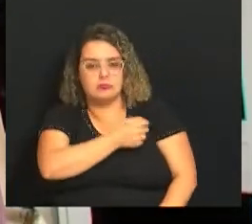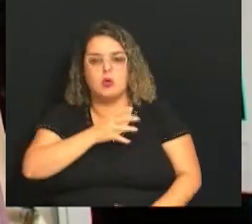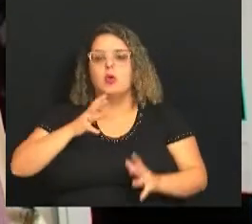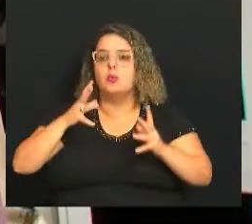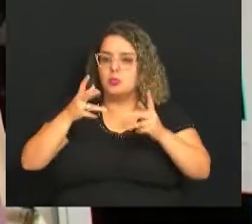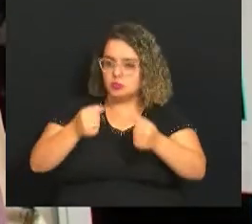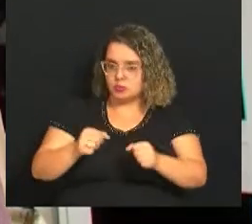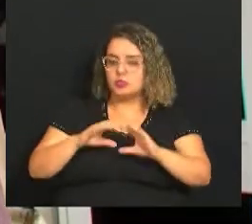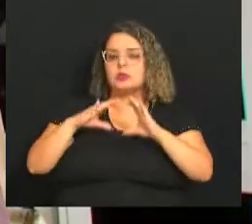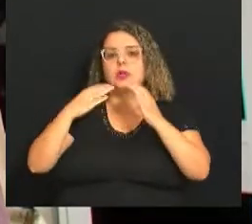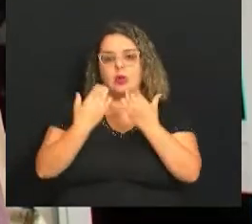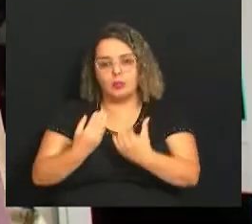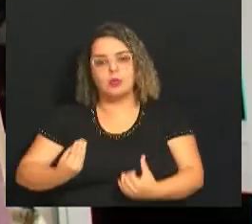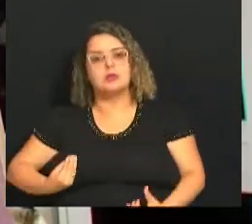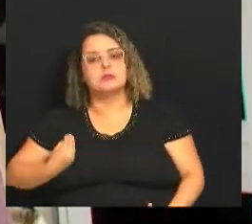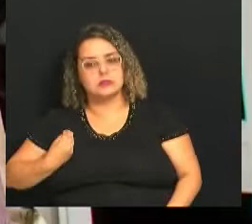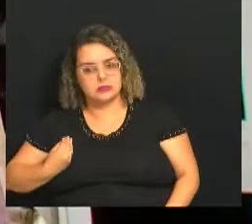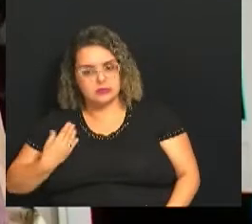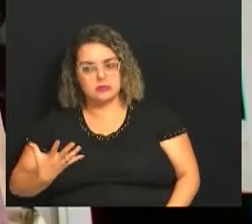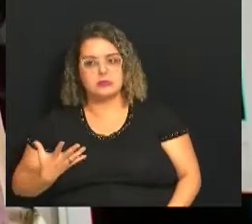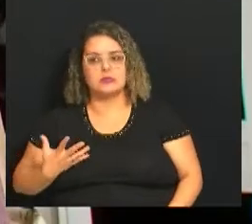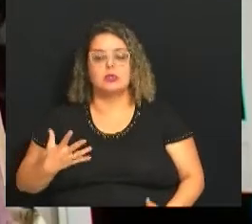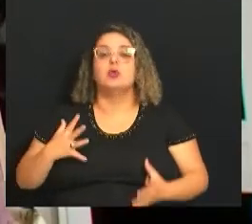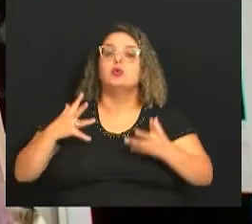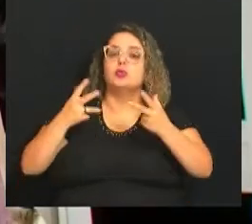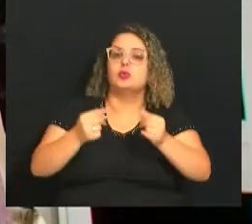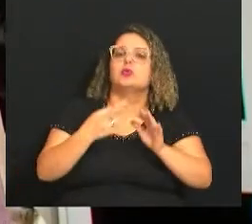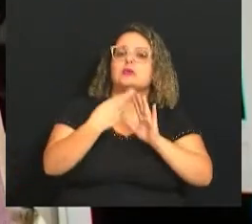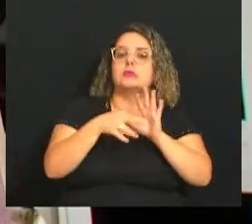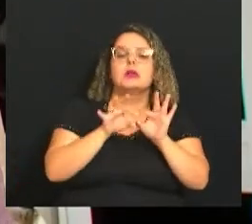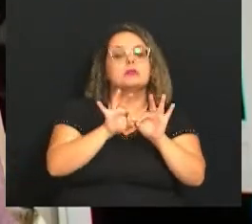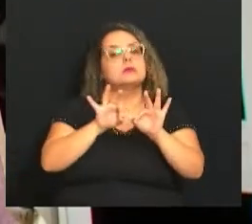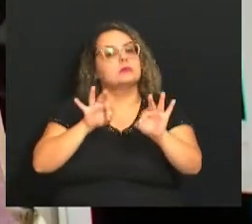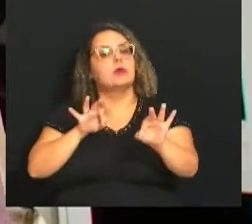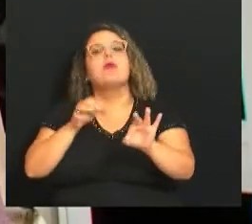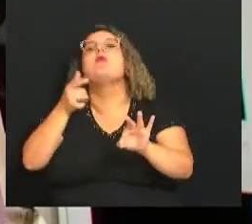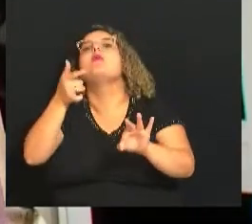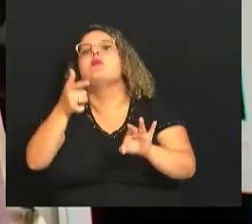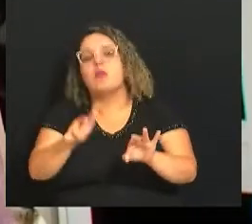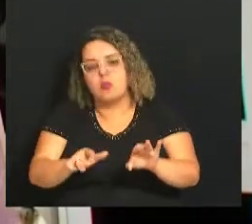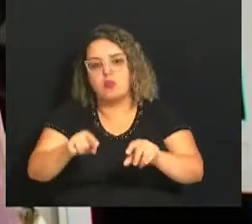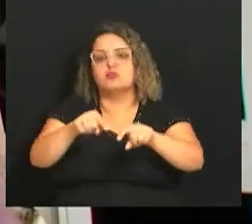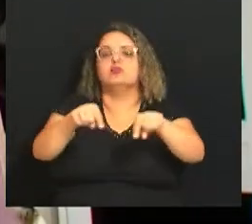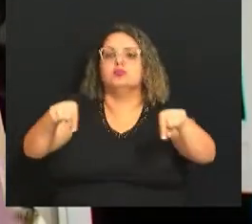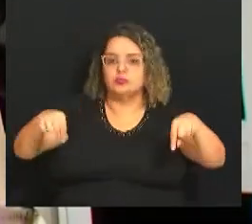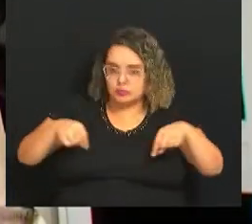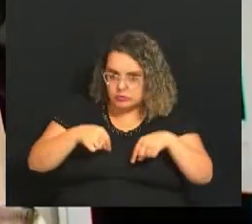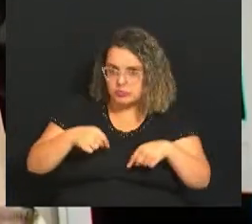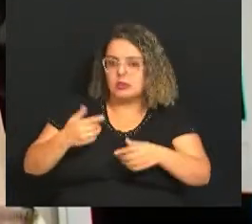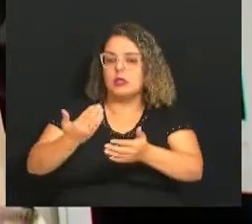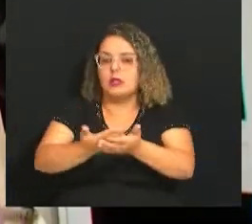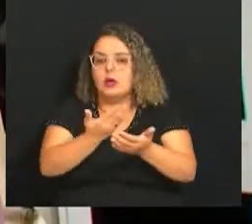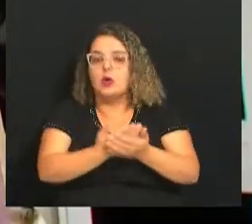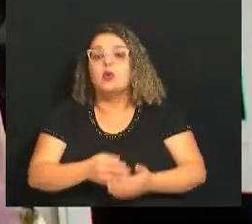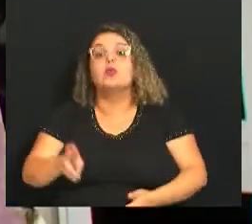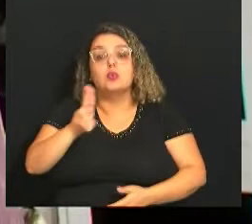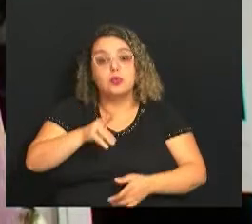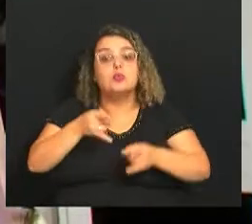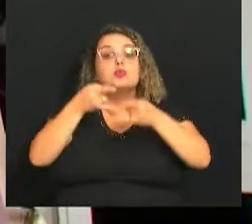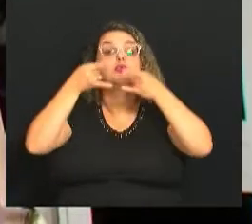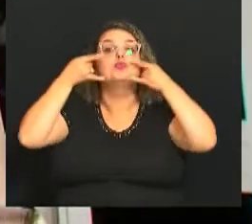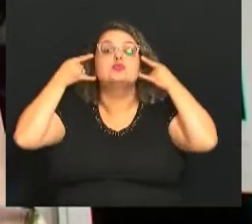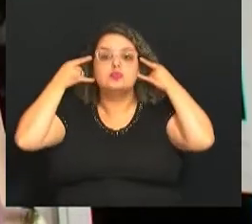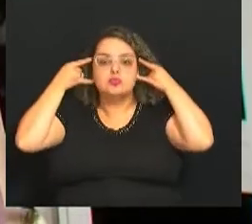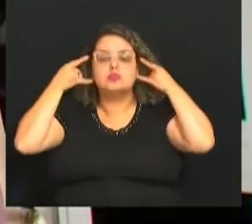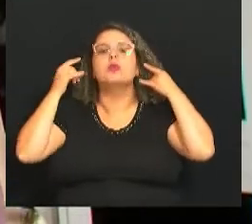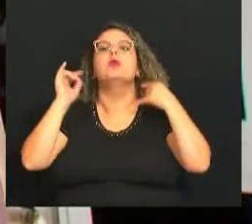aqui presente, dadas as regras de distanciamento que vão ser aplicadas nas salas de aula e uso obrigatório de máscara,